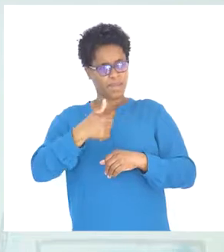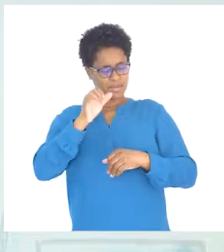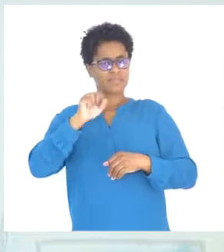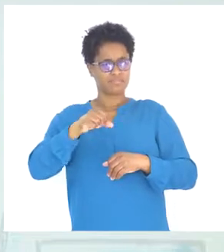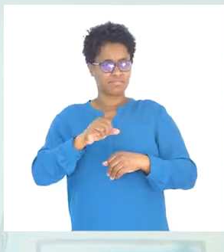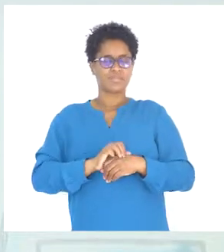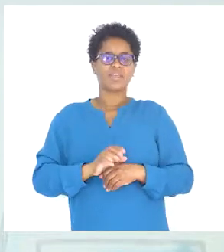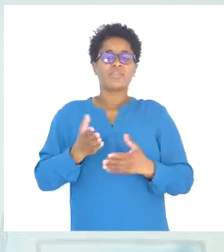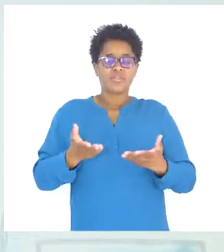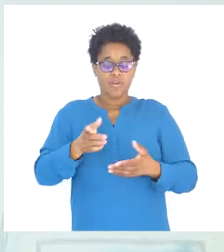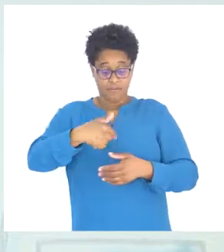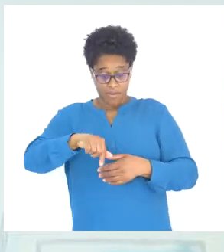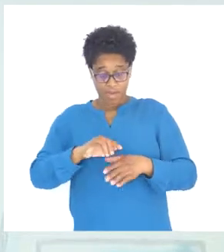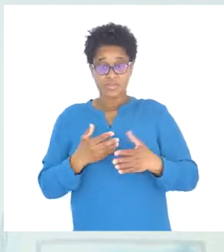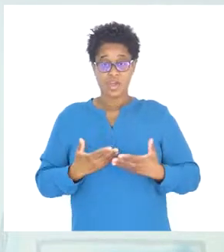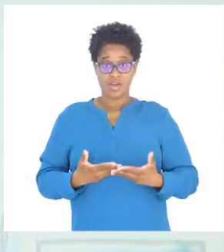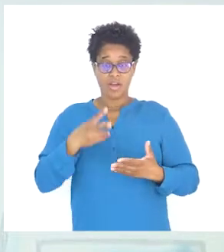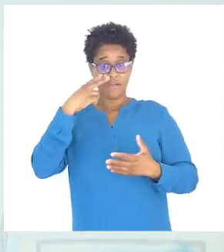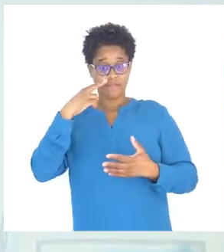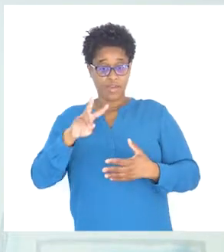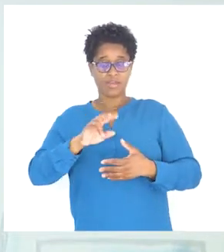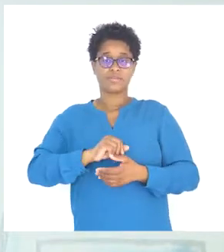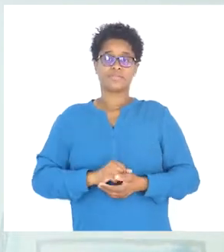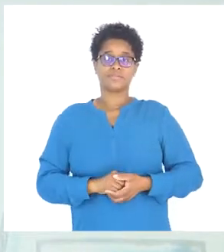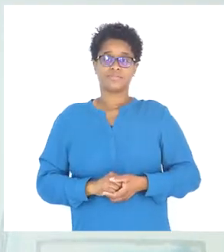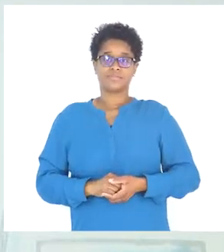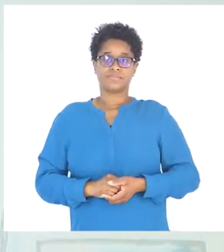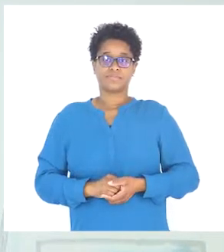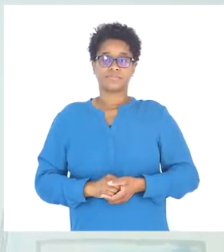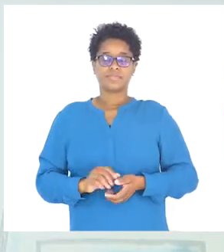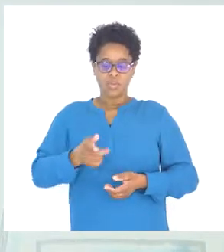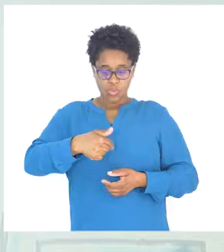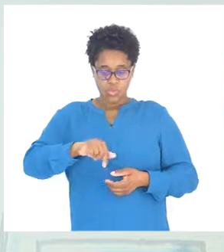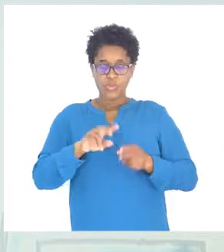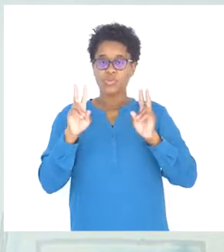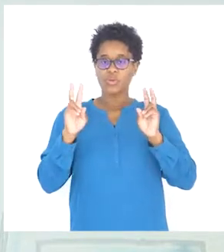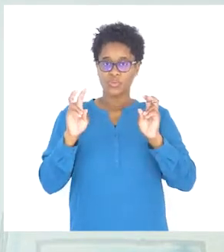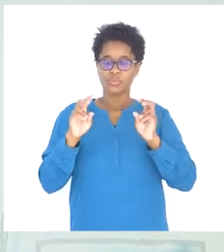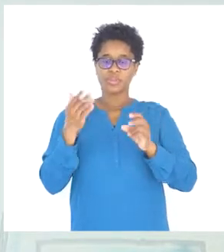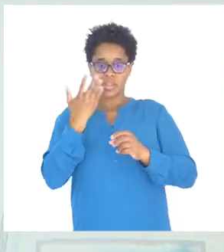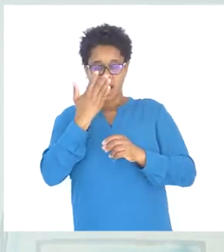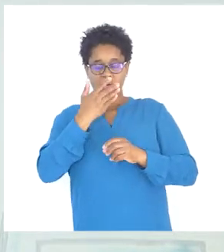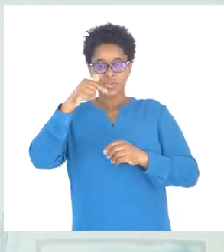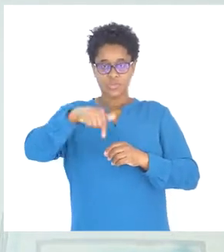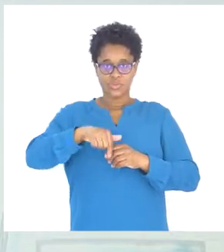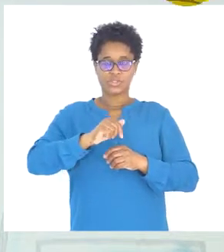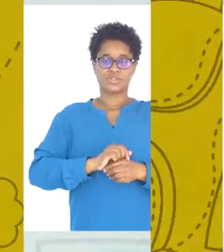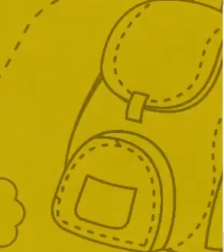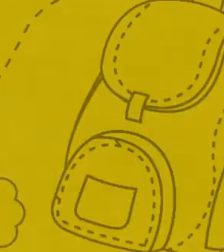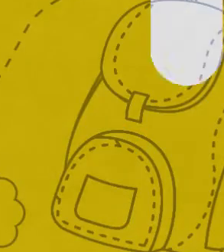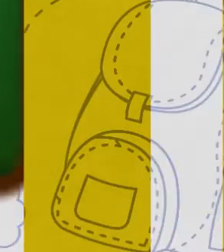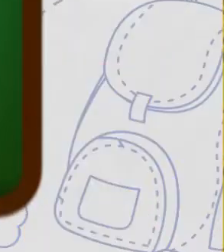sim. Então vamos agora ver o nosso conteúdo da nossa aula de hoje.